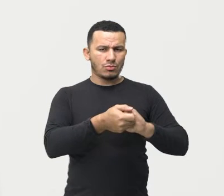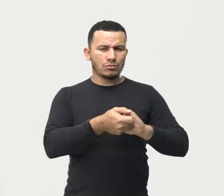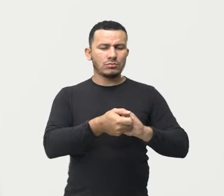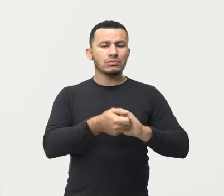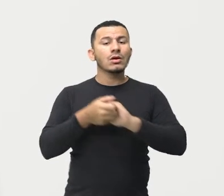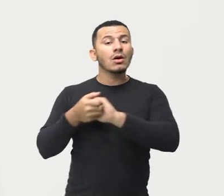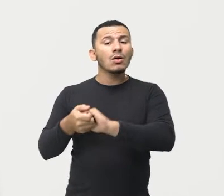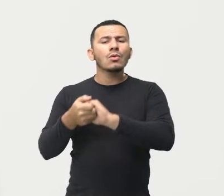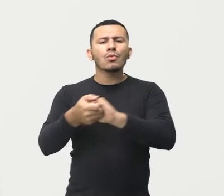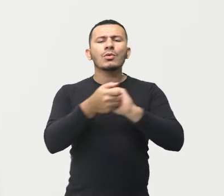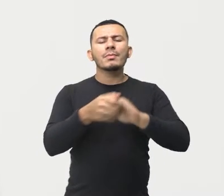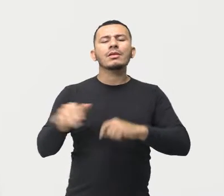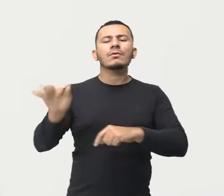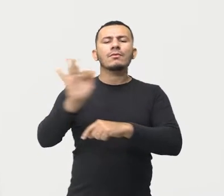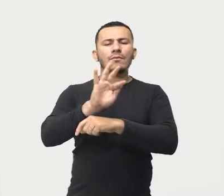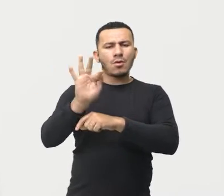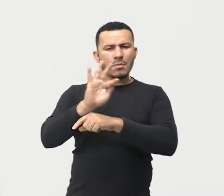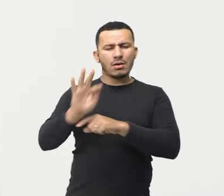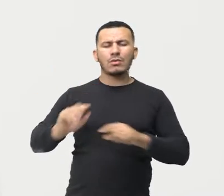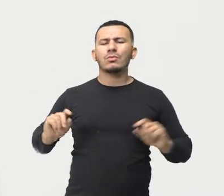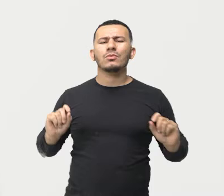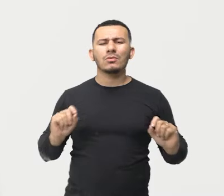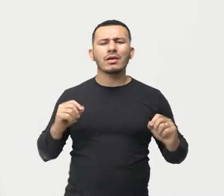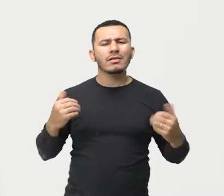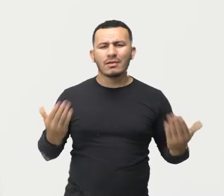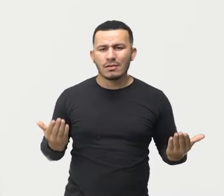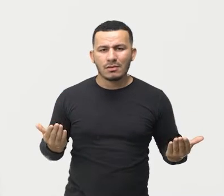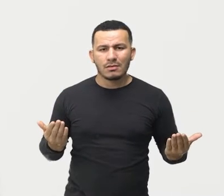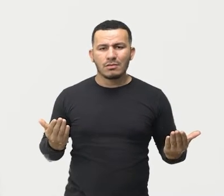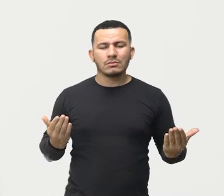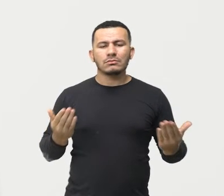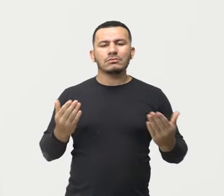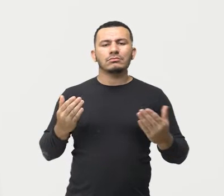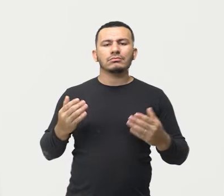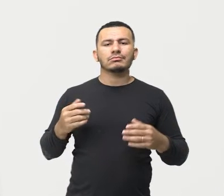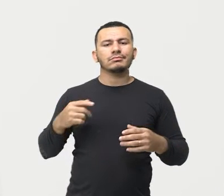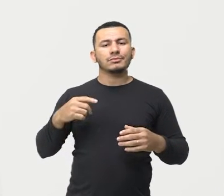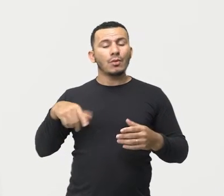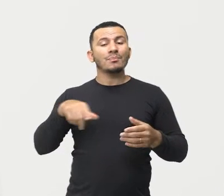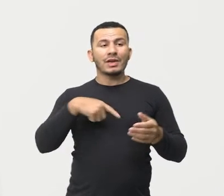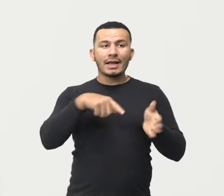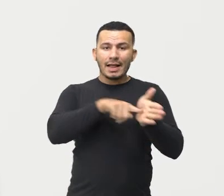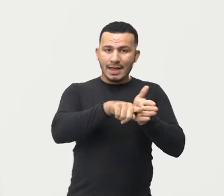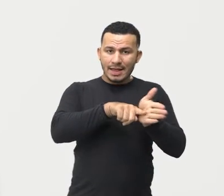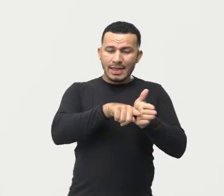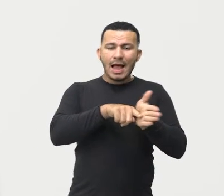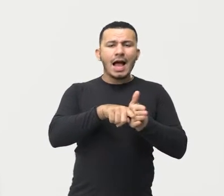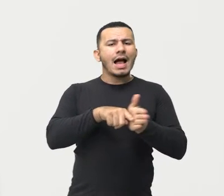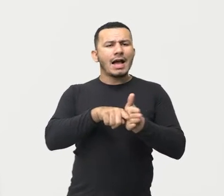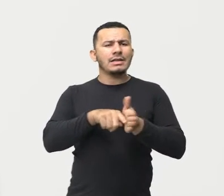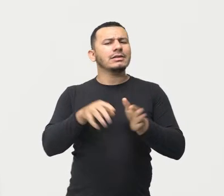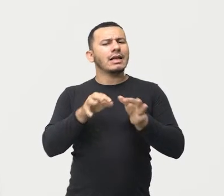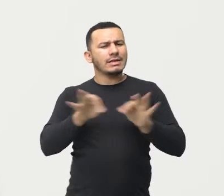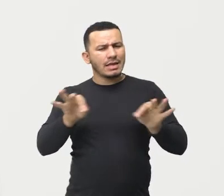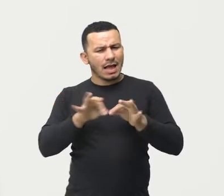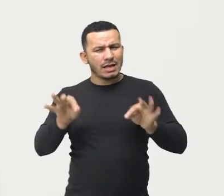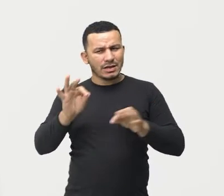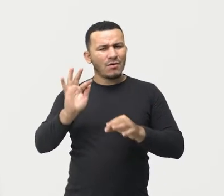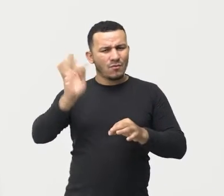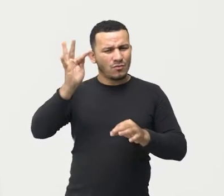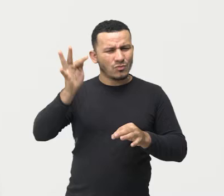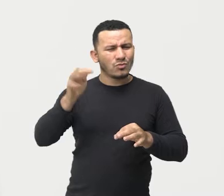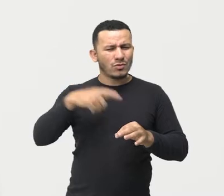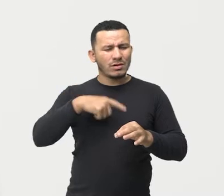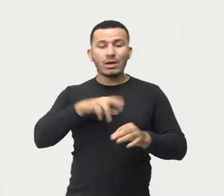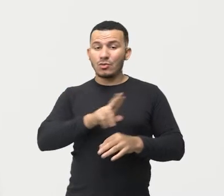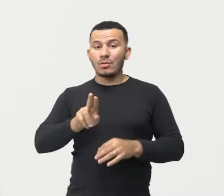formal. Esse cumprimento formal a gente chama, né, em análise sintática, vocês vão aprender mais na frente, a gente